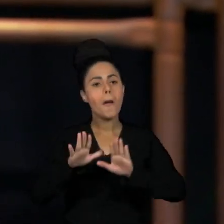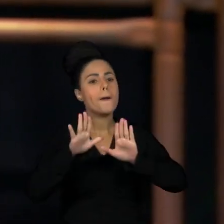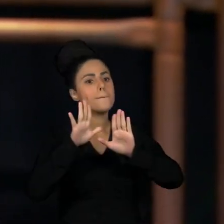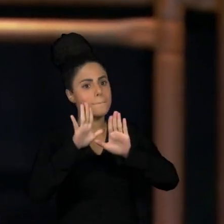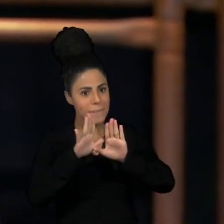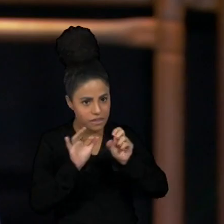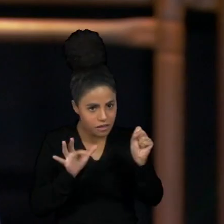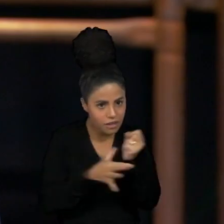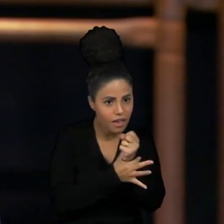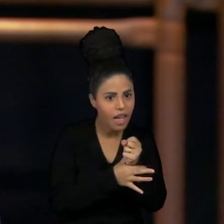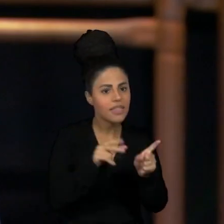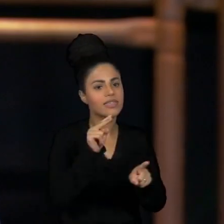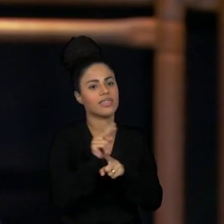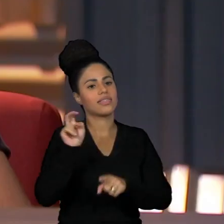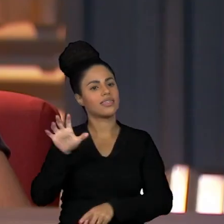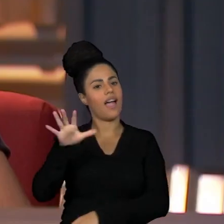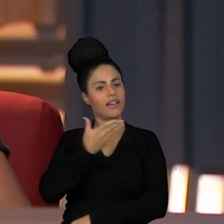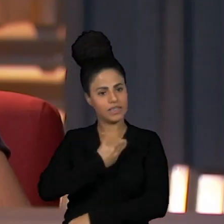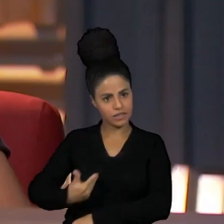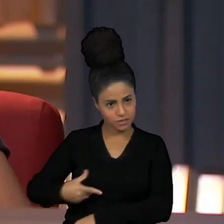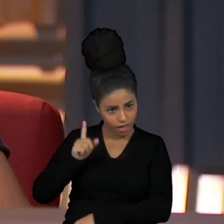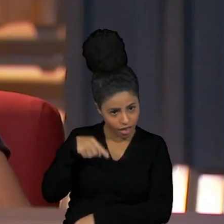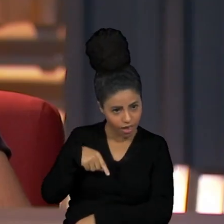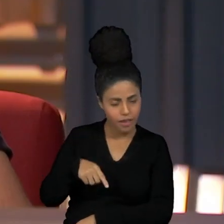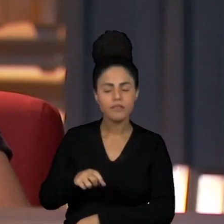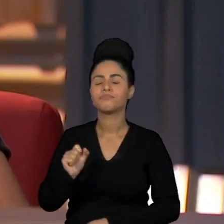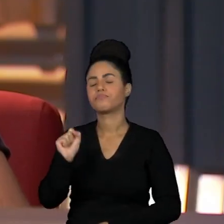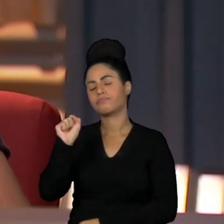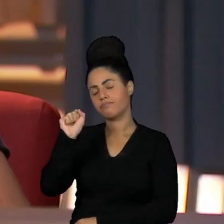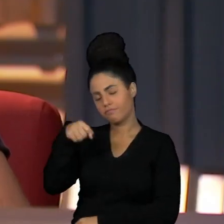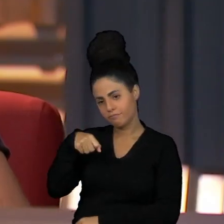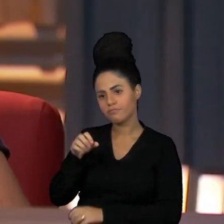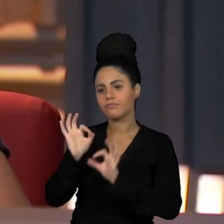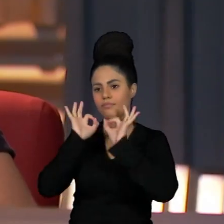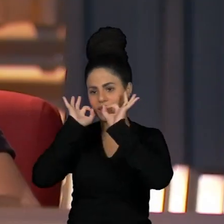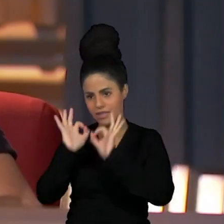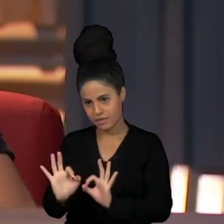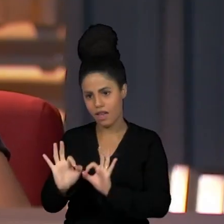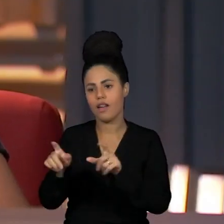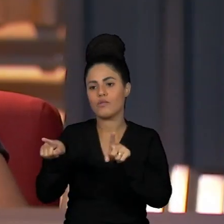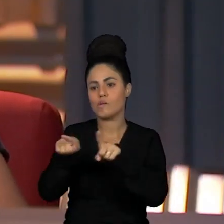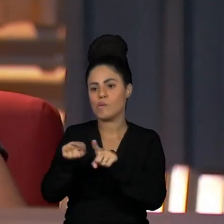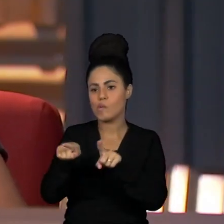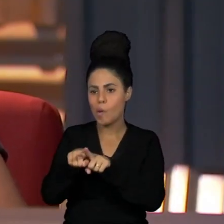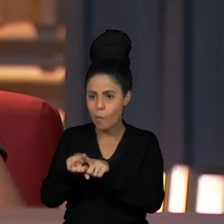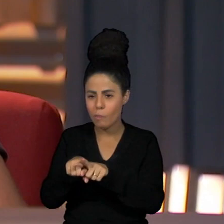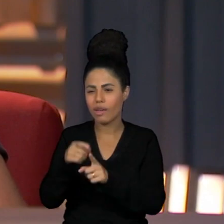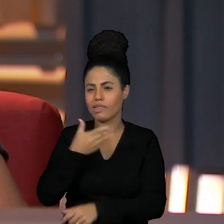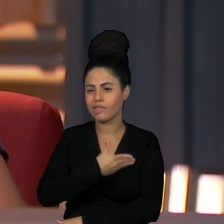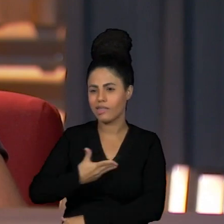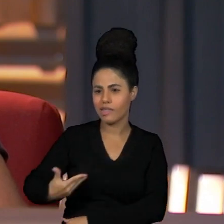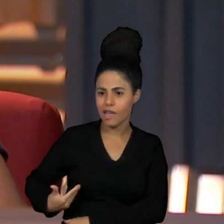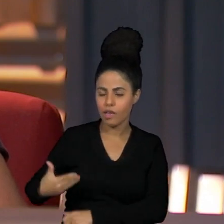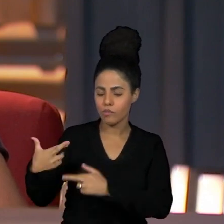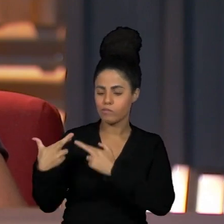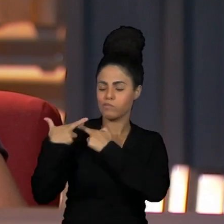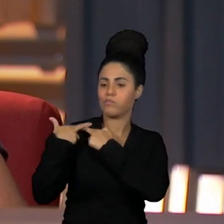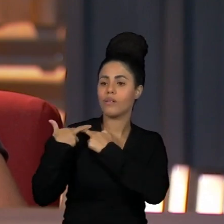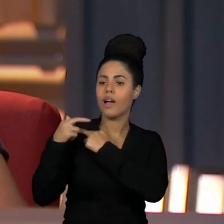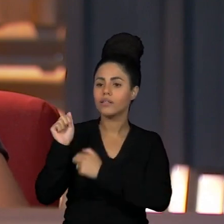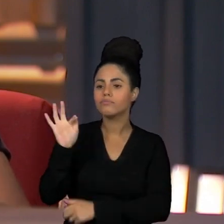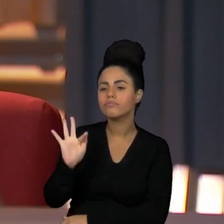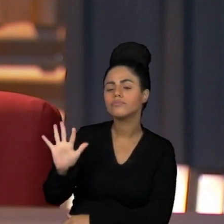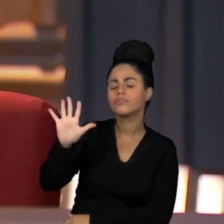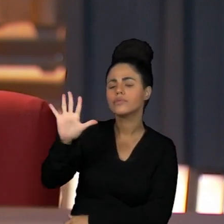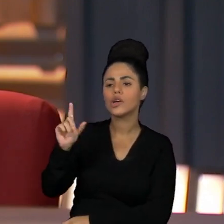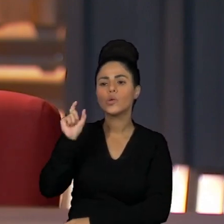garantido pelo Estado, explica isso. Isso, exatamente. É garantido pelo Tesouro Nacional, que é um órgão competente do governo federal, a